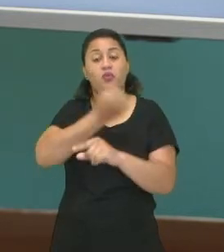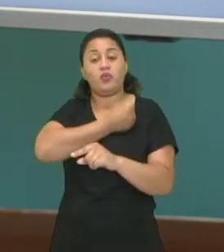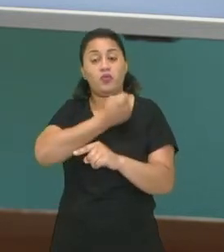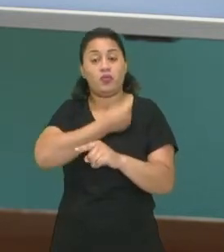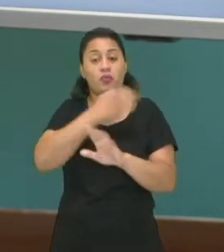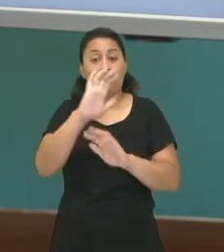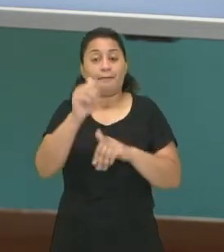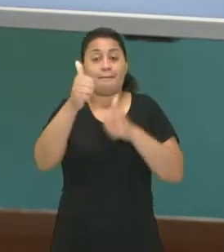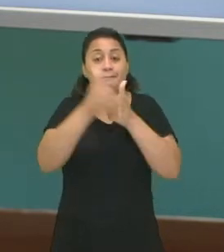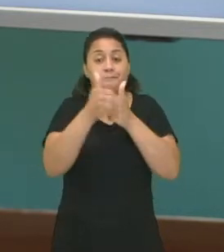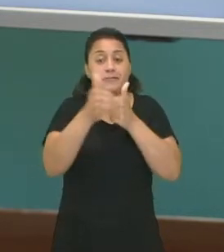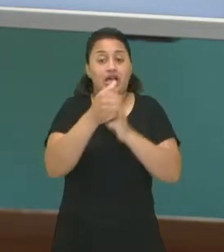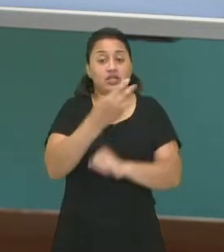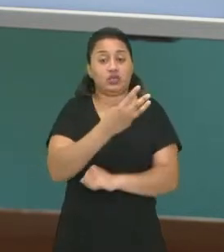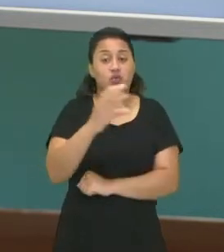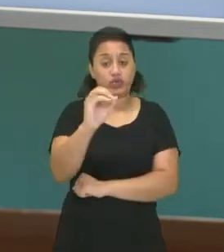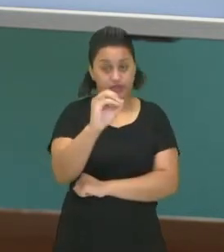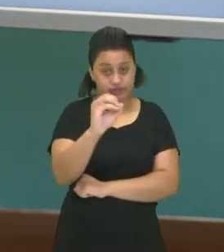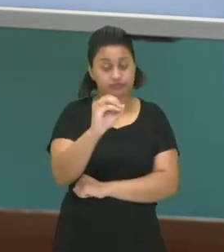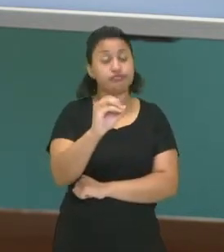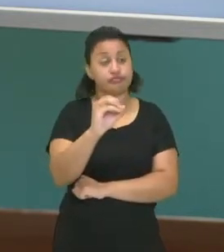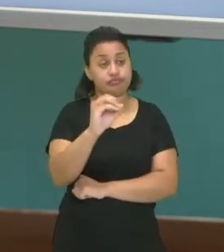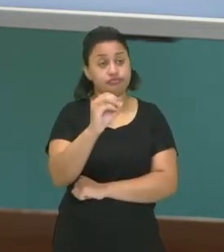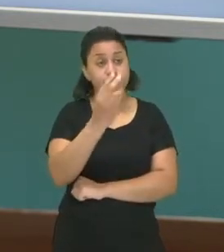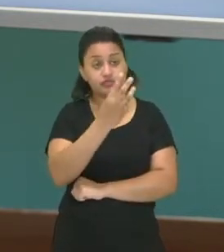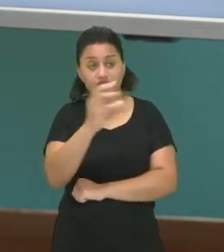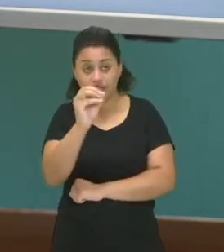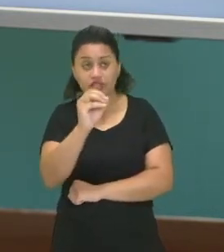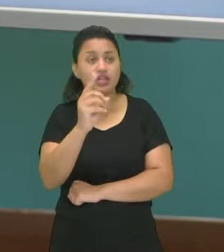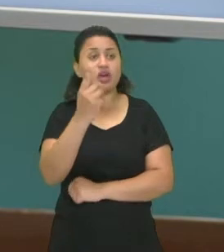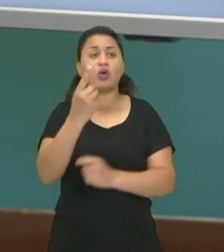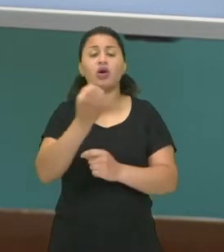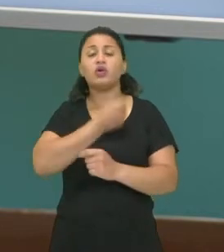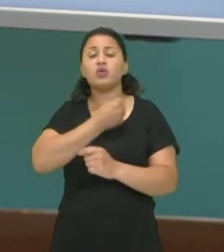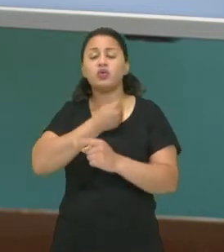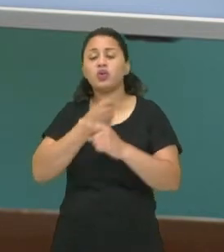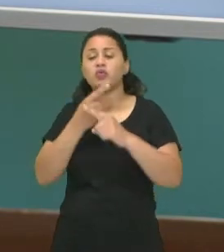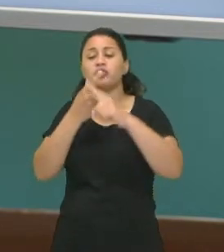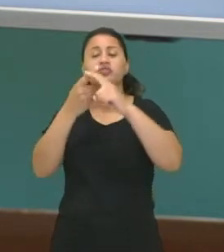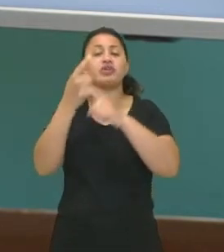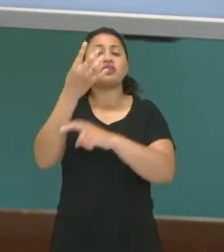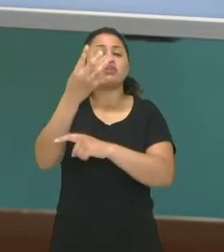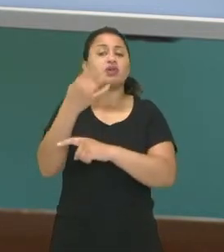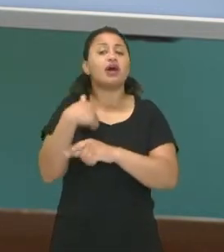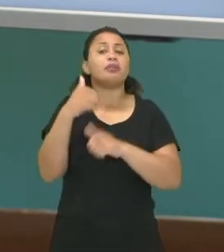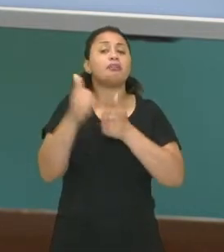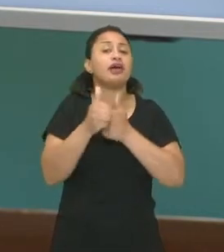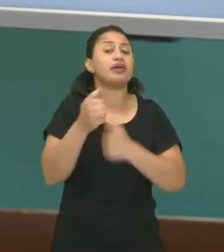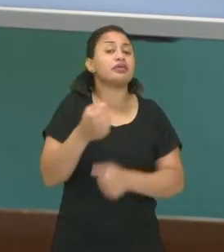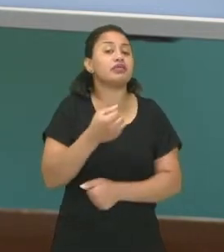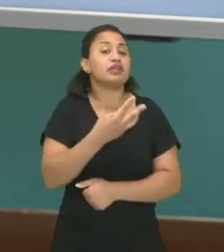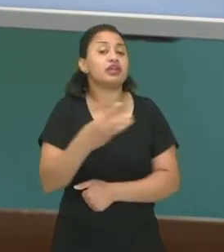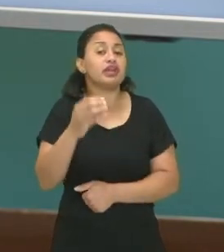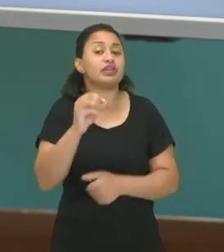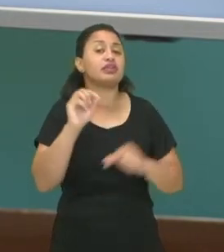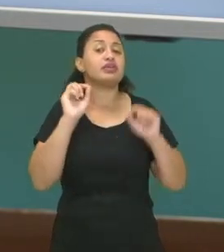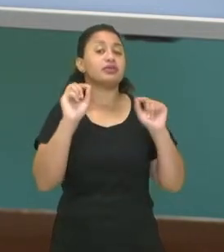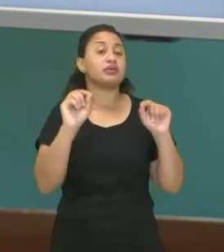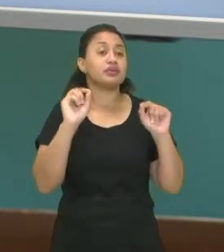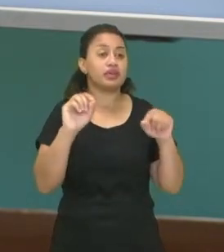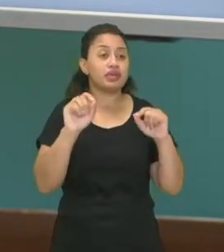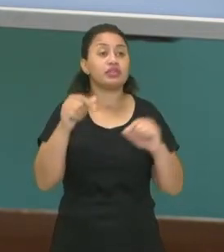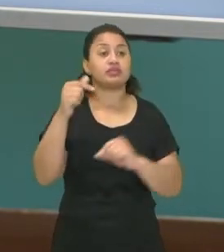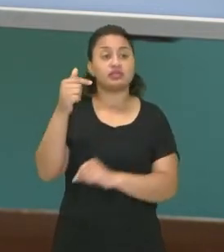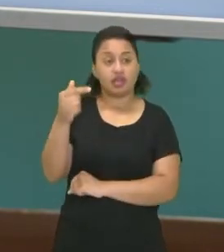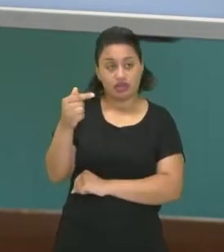essa multiplicação que ficou 30 ali, né? Ficou 30. Qual que é o número multiplicado por 4 que chega mais próximo de 30? É o